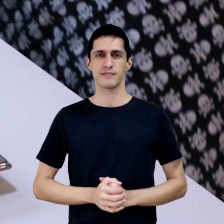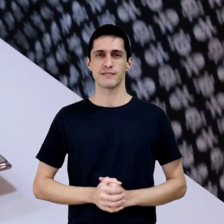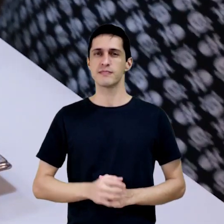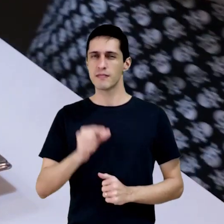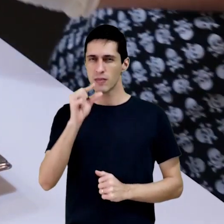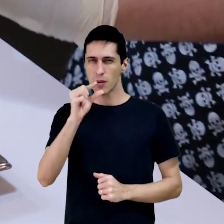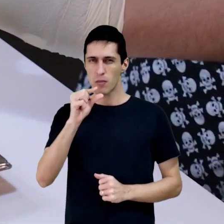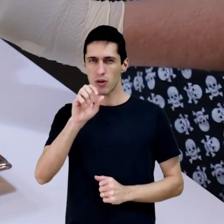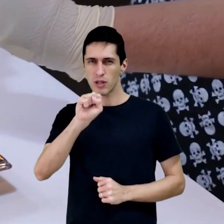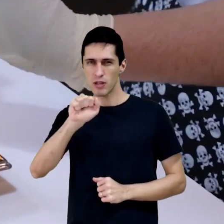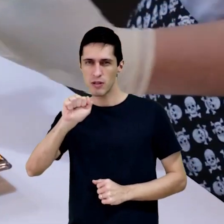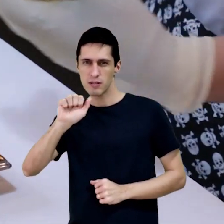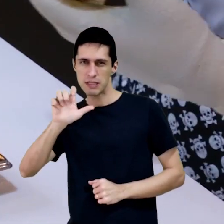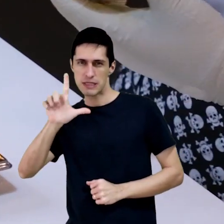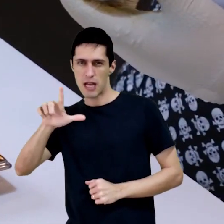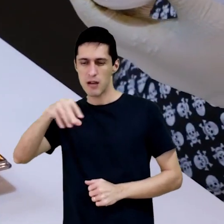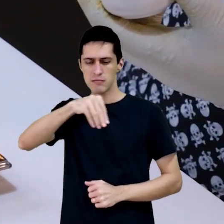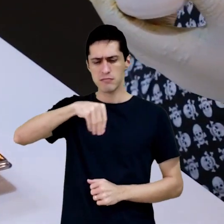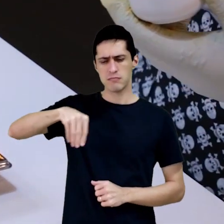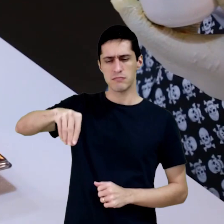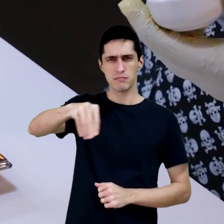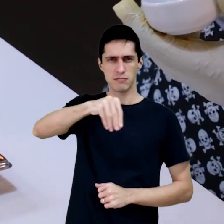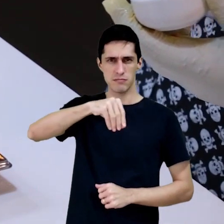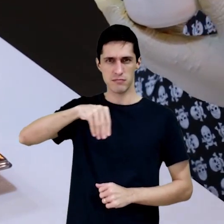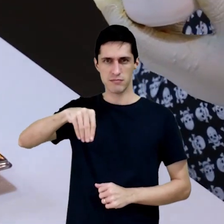Um pouco de sal.